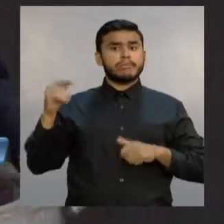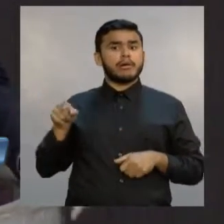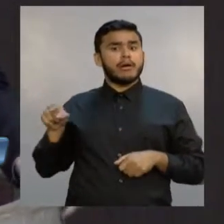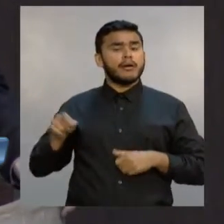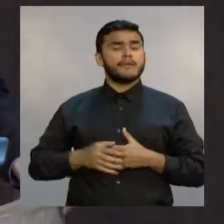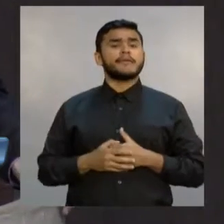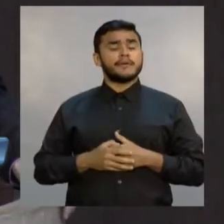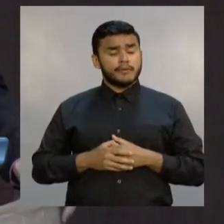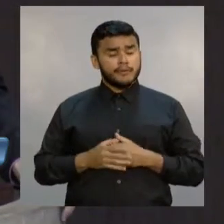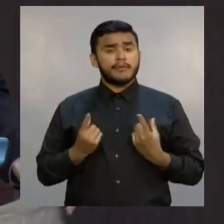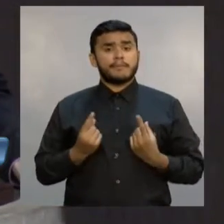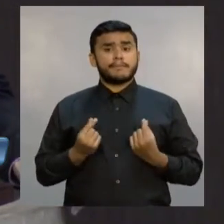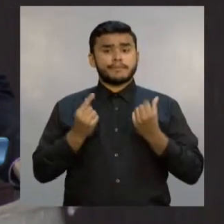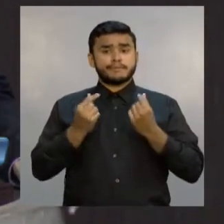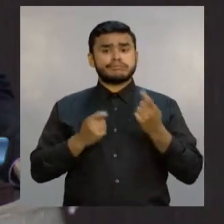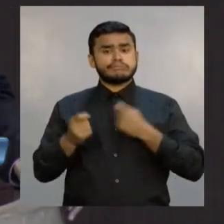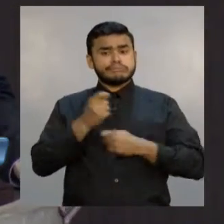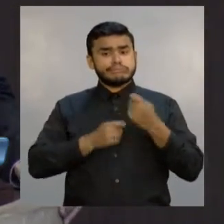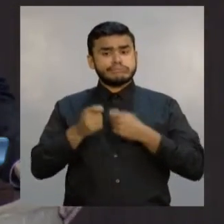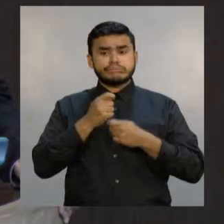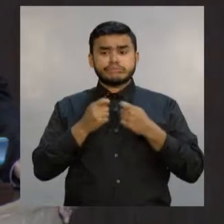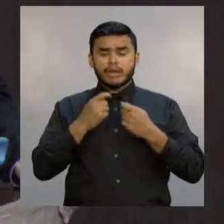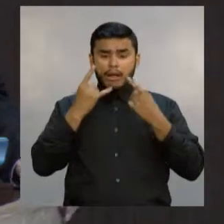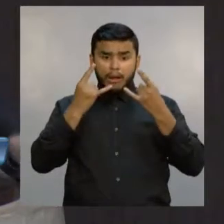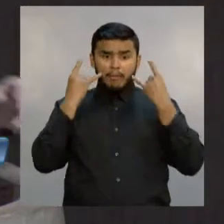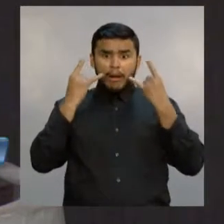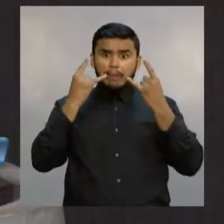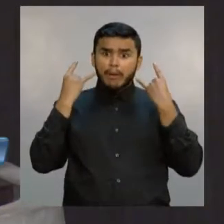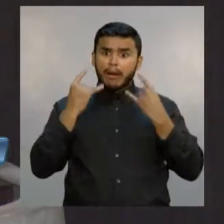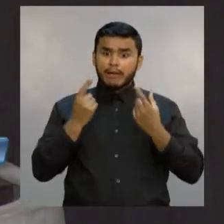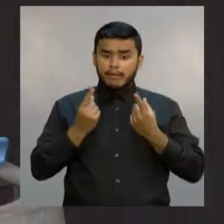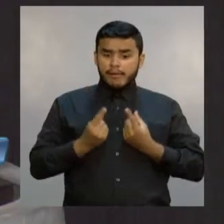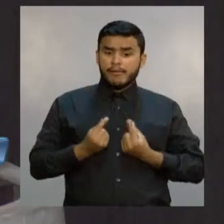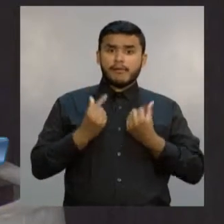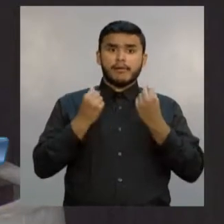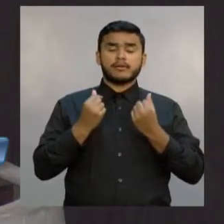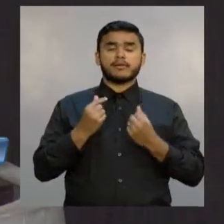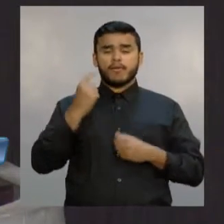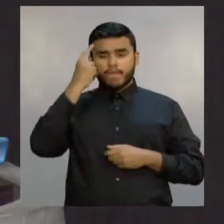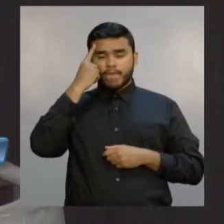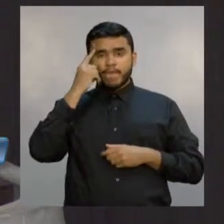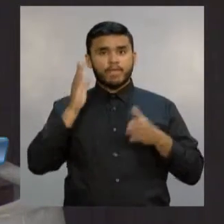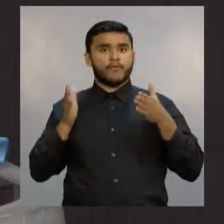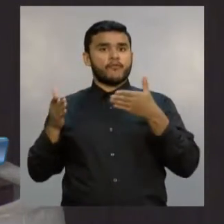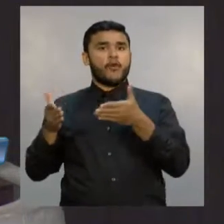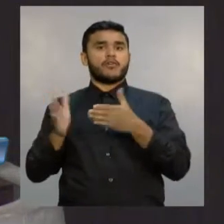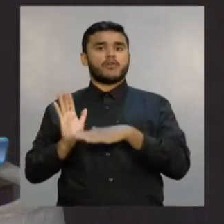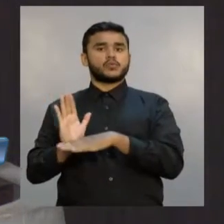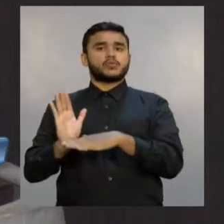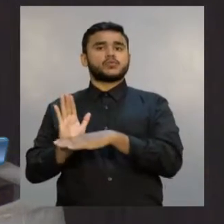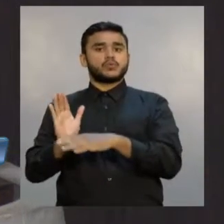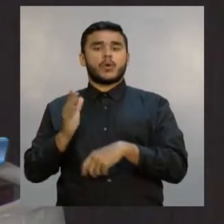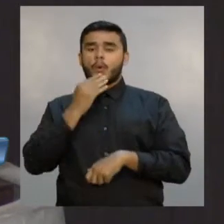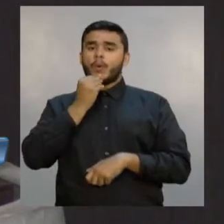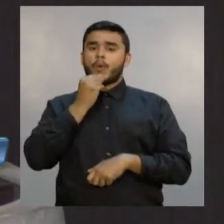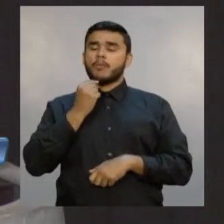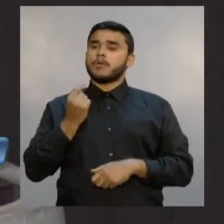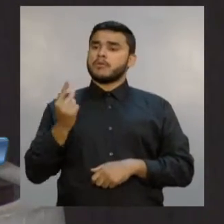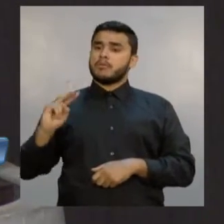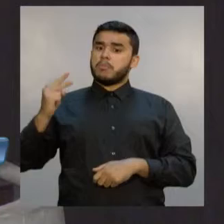capitalista que foi montada, dentre outras coisas, no